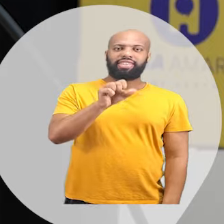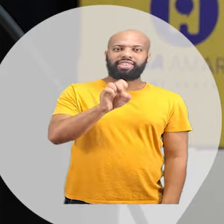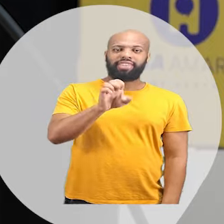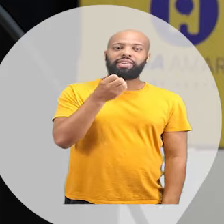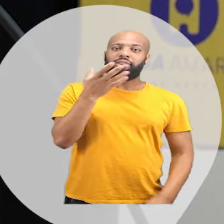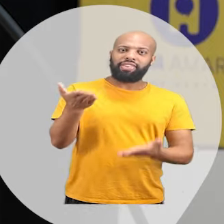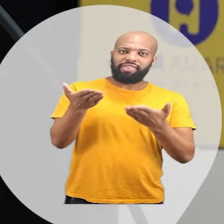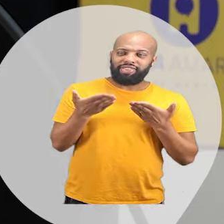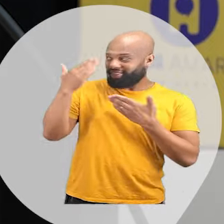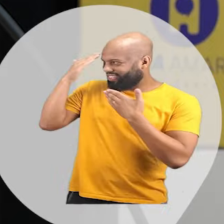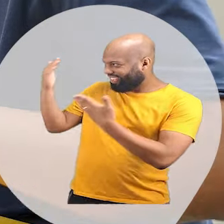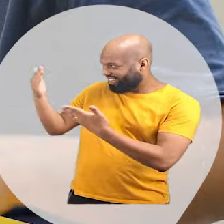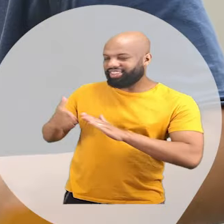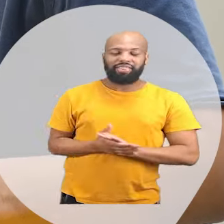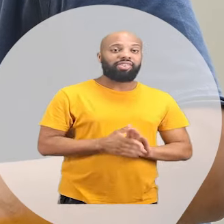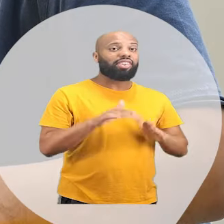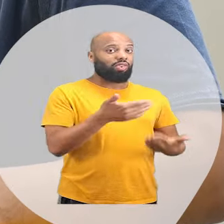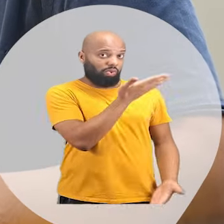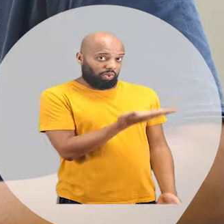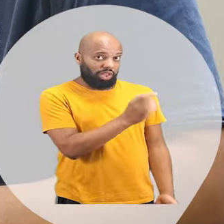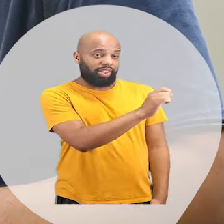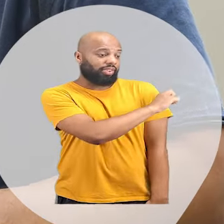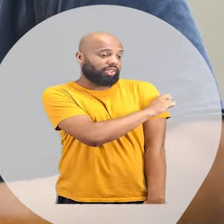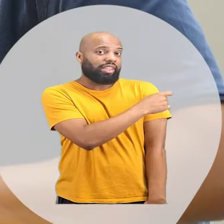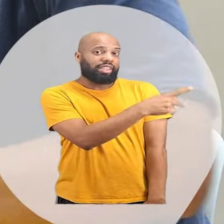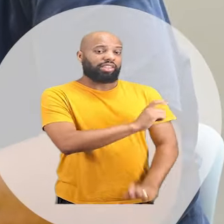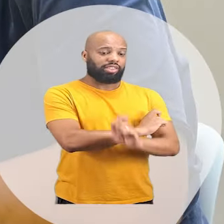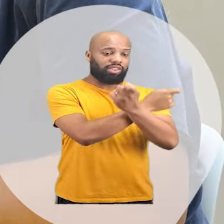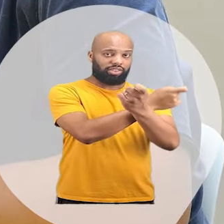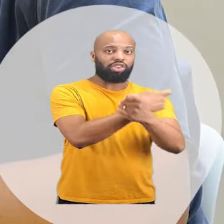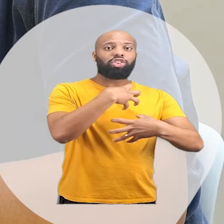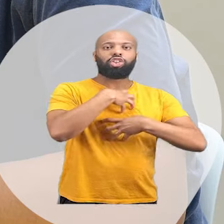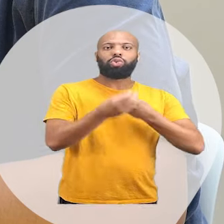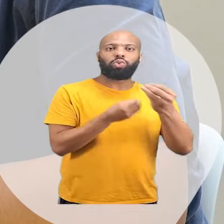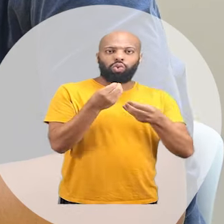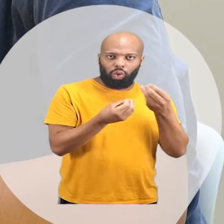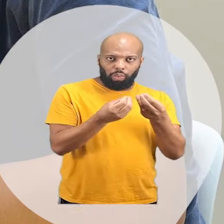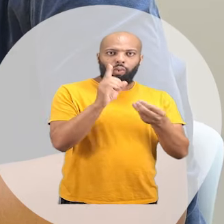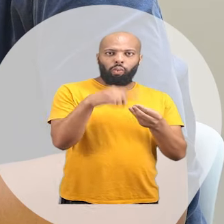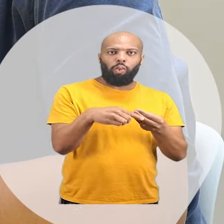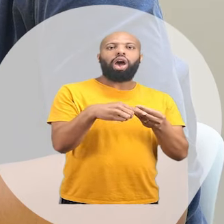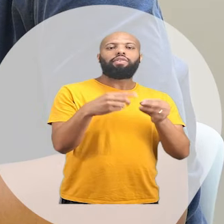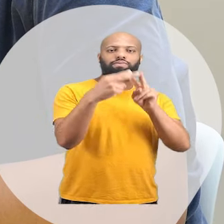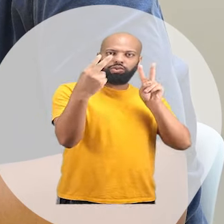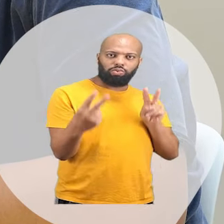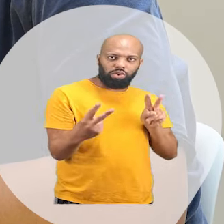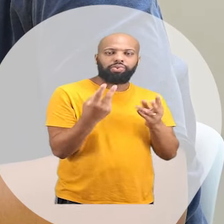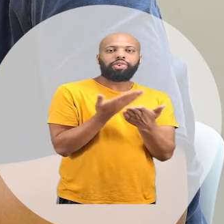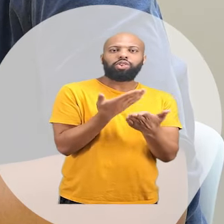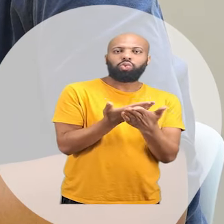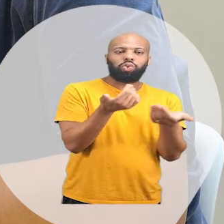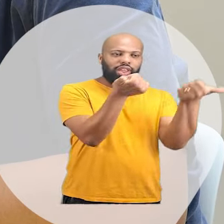bem-vinda nele ligada a Anelise ela é estudante da PUC Paraná na modalidade EAD ela custa